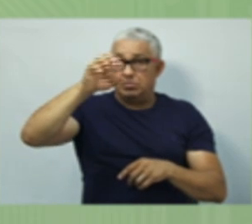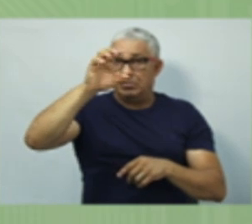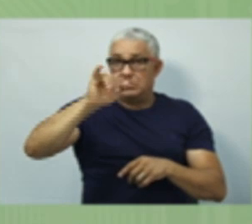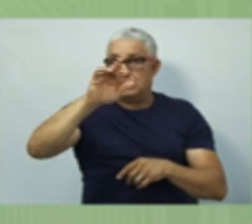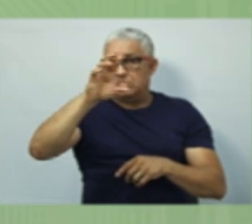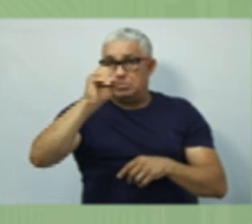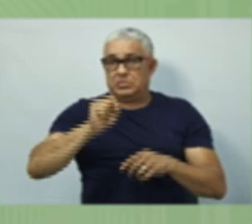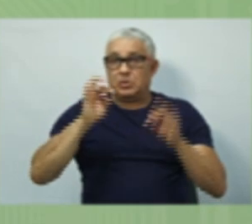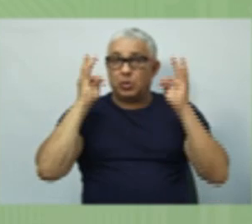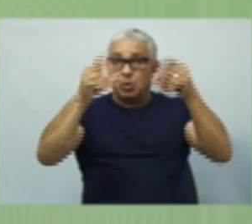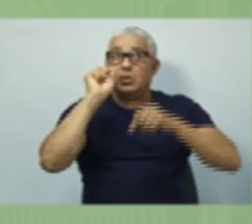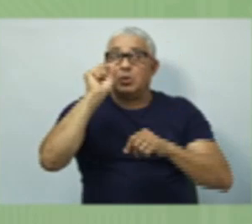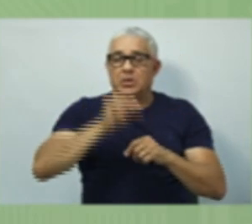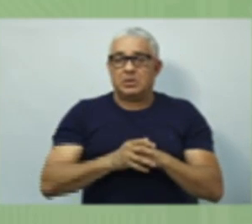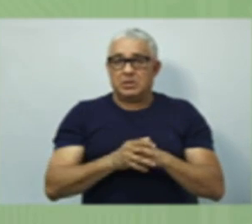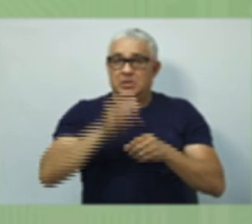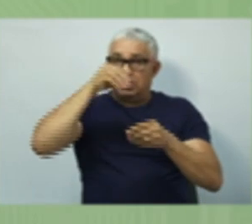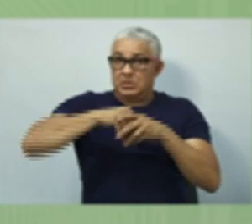que estão